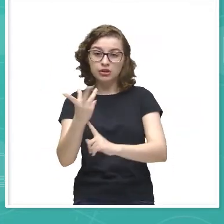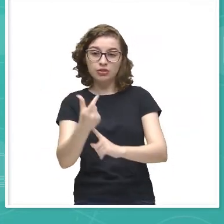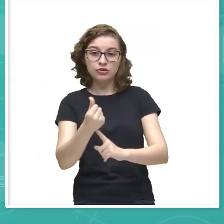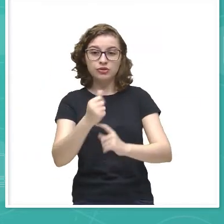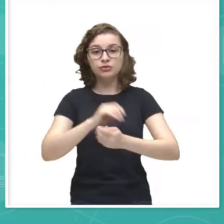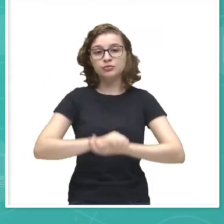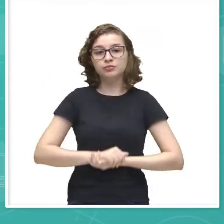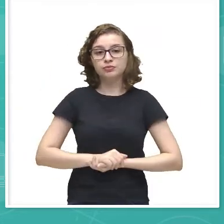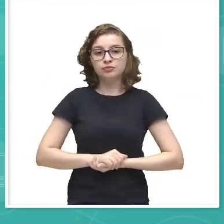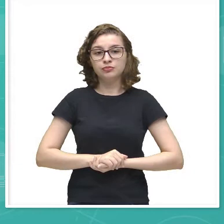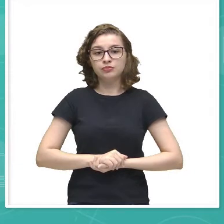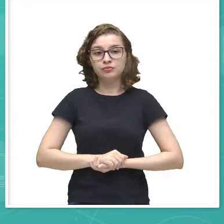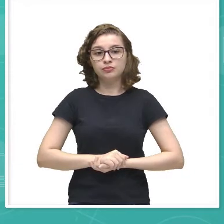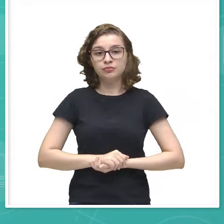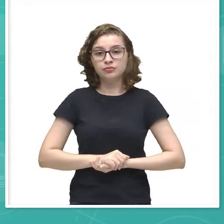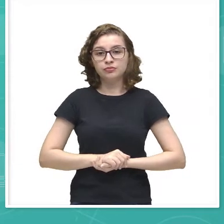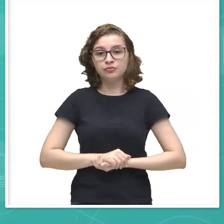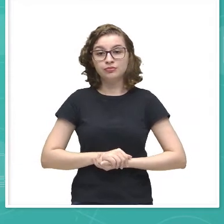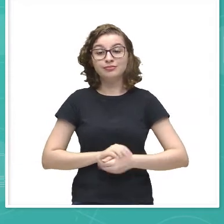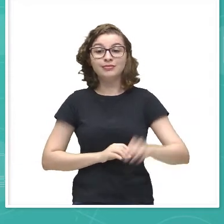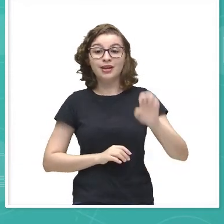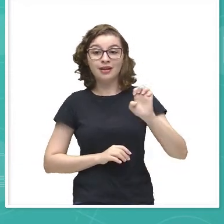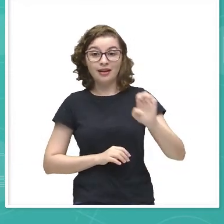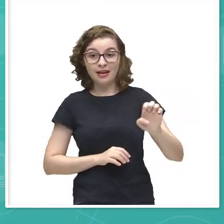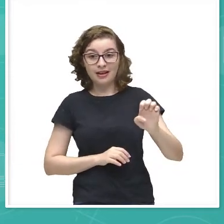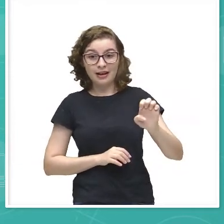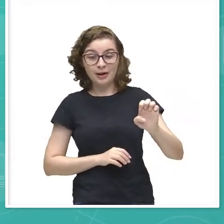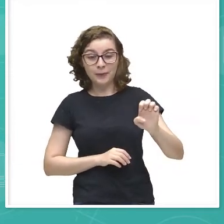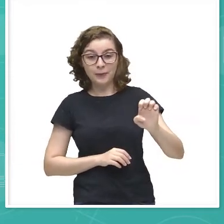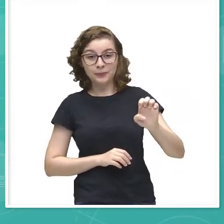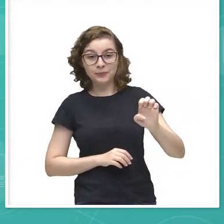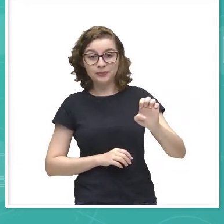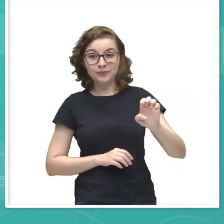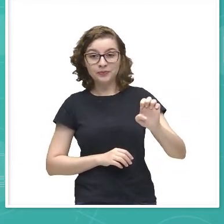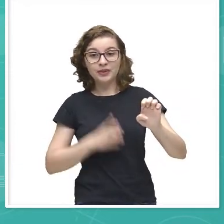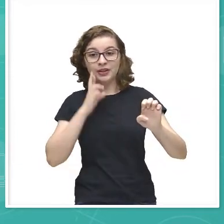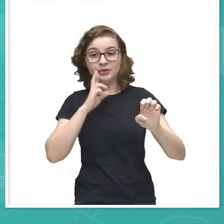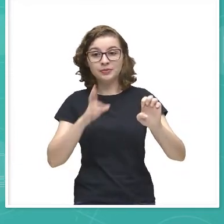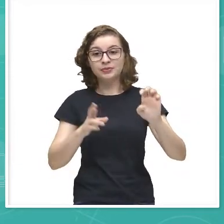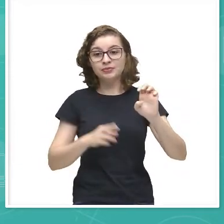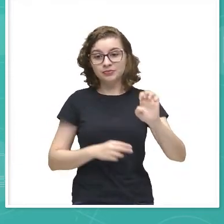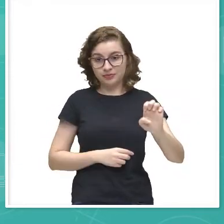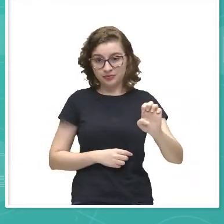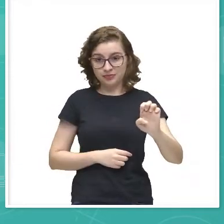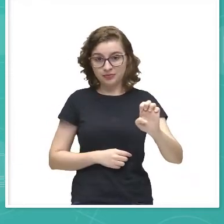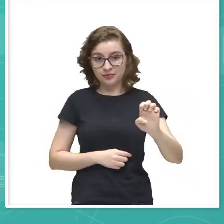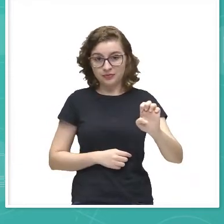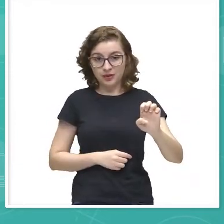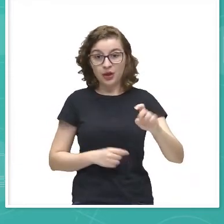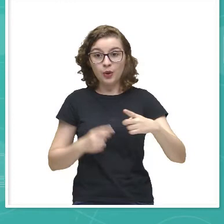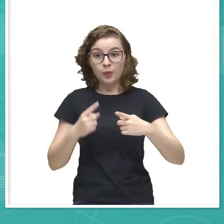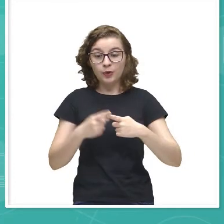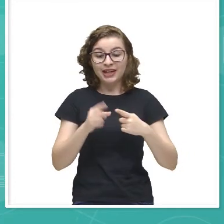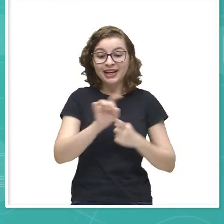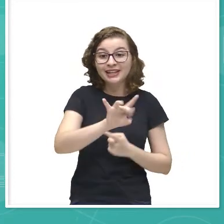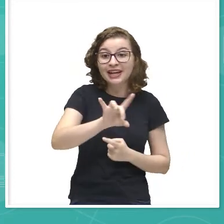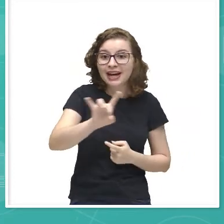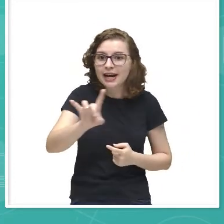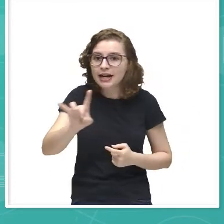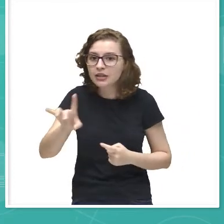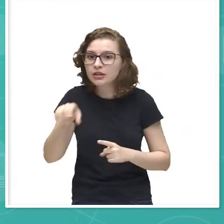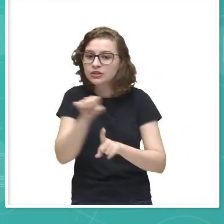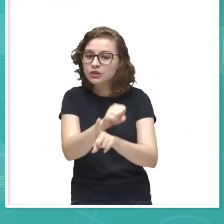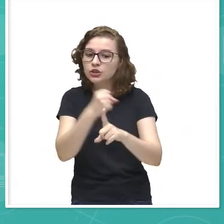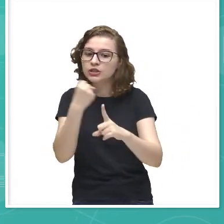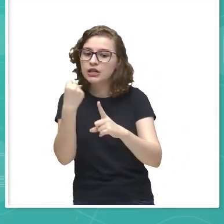correta? Alternativa é. A gente viu várias vezes, né, que cada sociedade ela